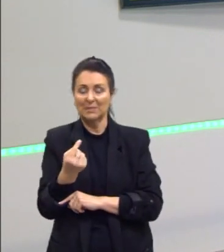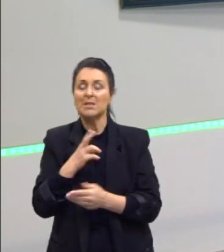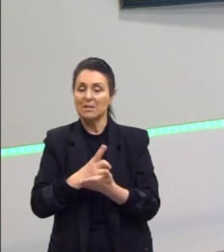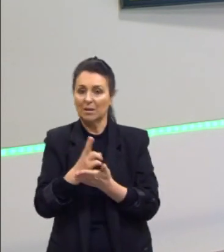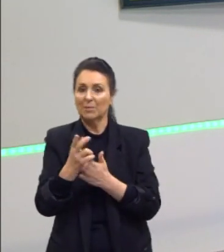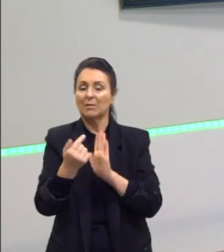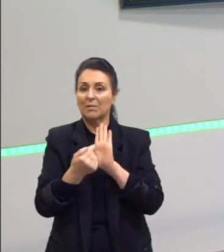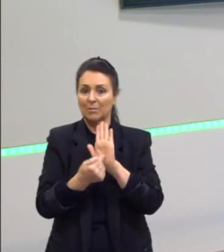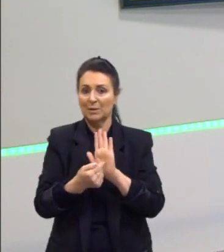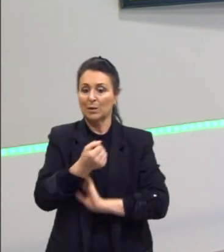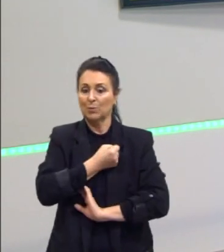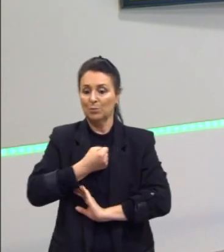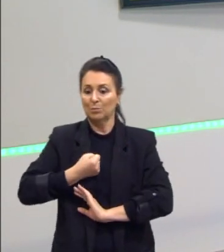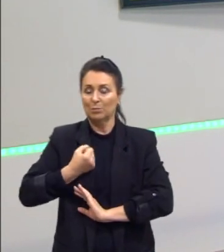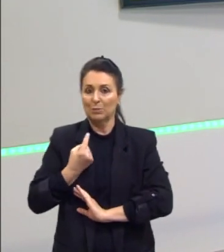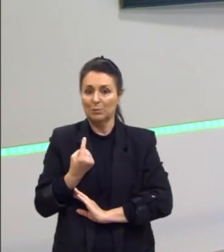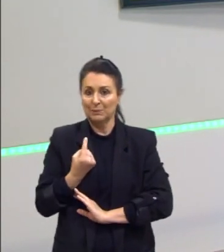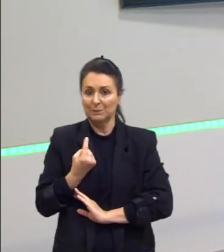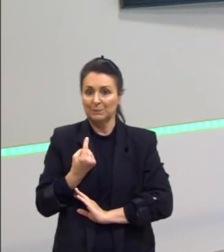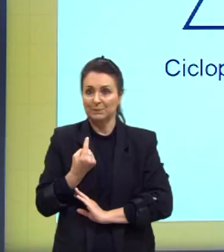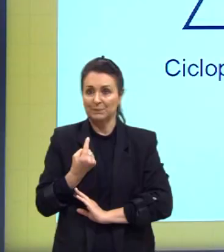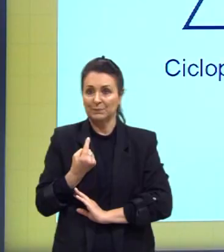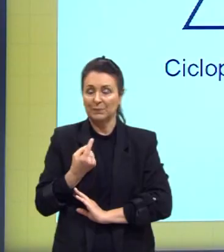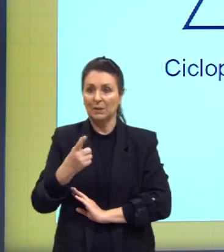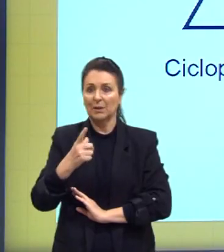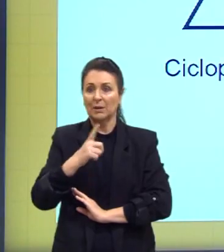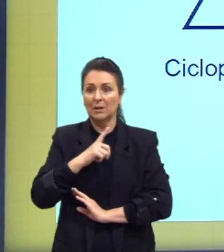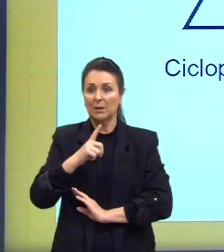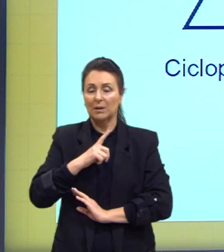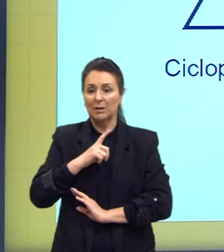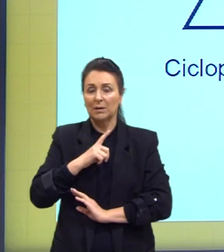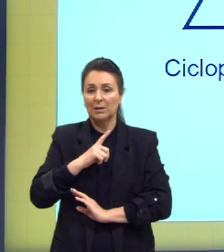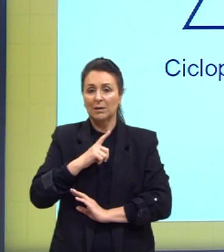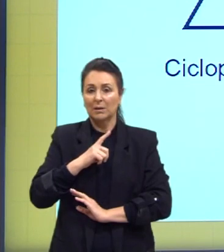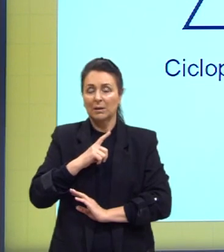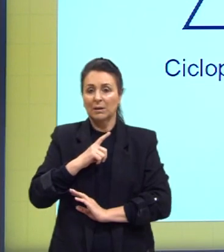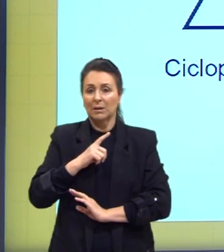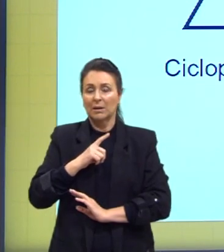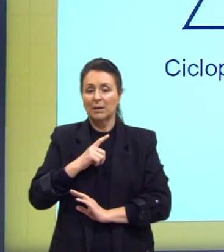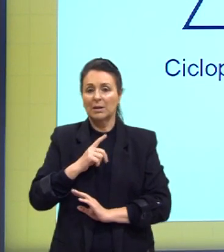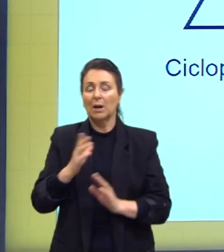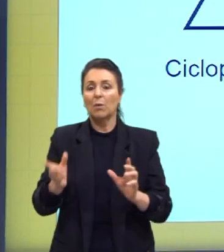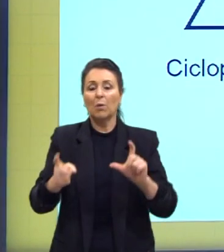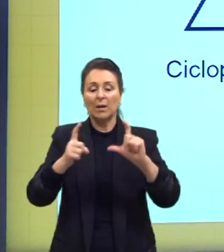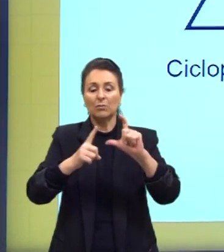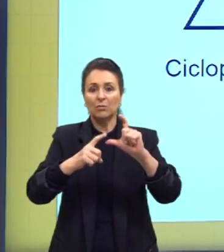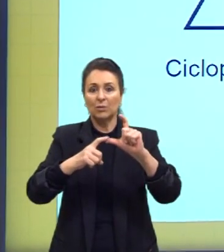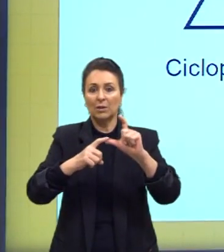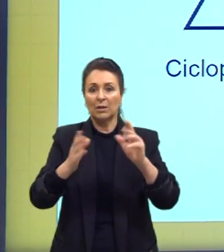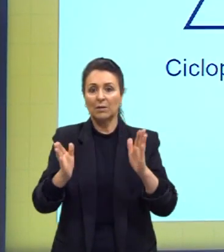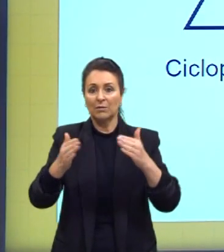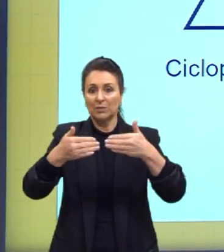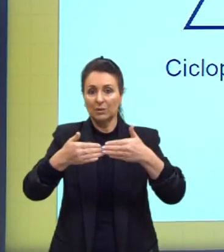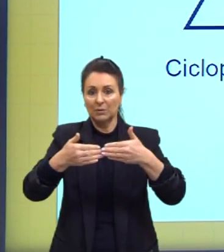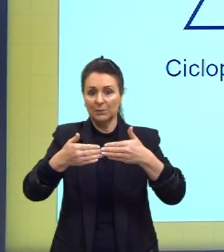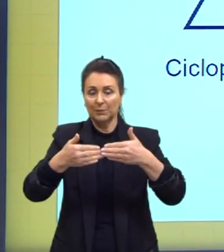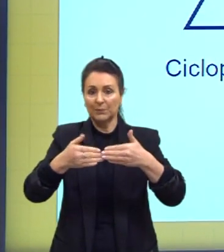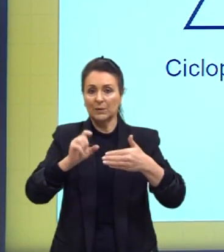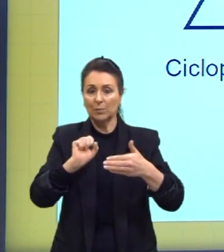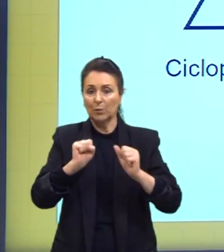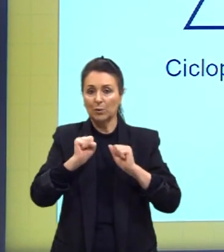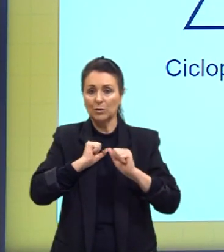estar sempre no um E aí nós temos os de cadeia fechada né você hidrocarbonetos de cadeia fechada